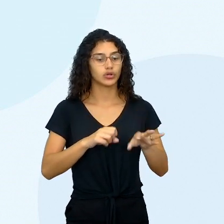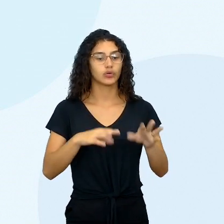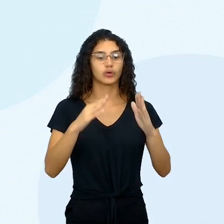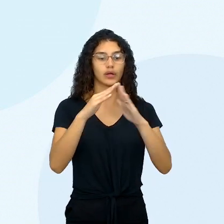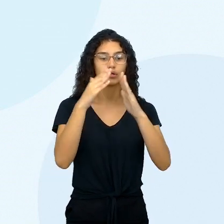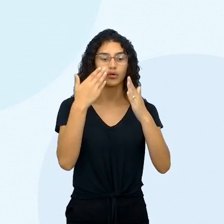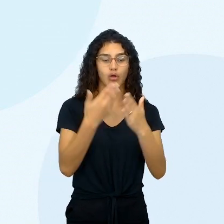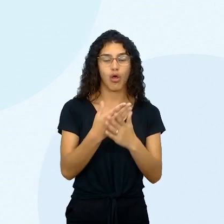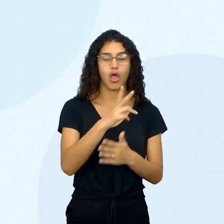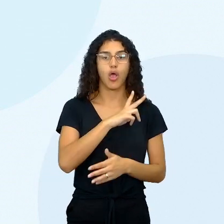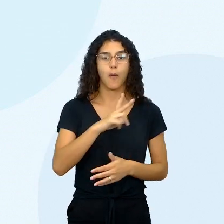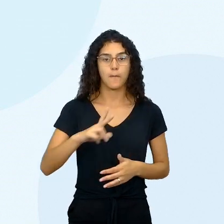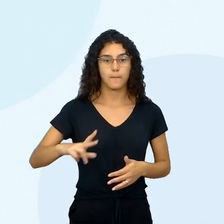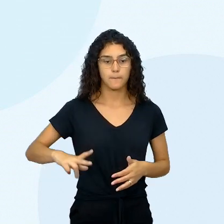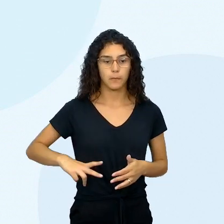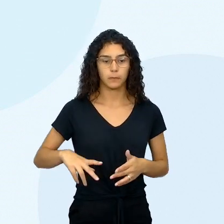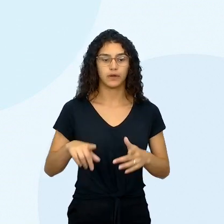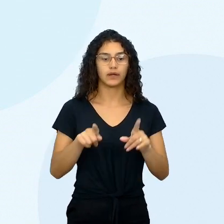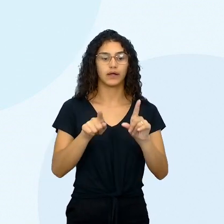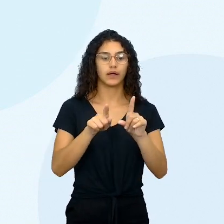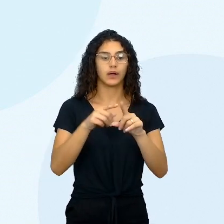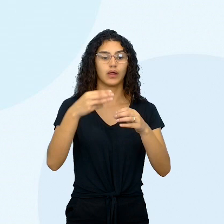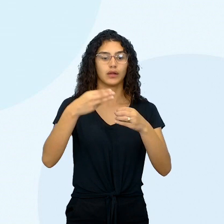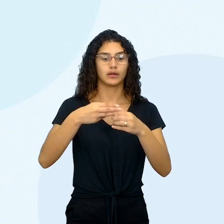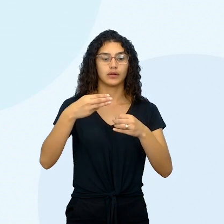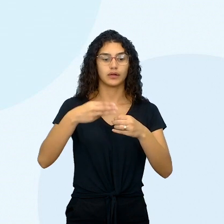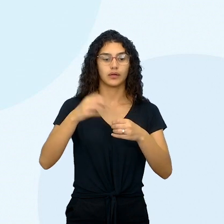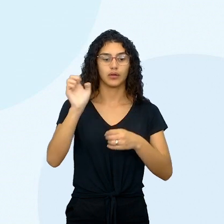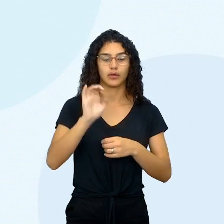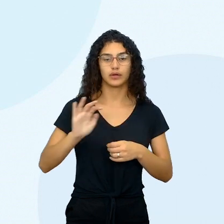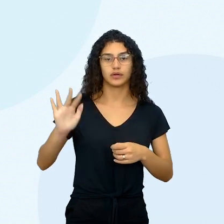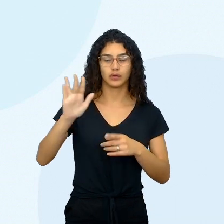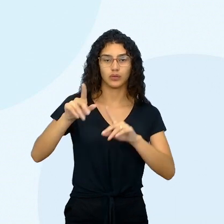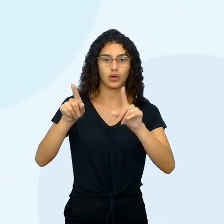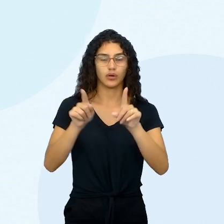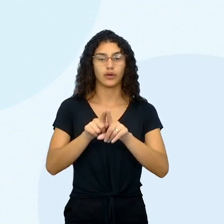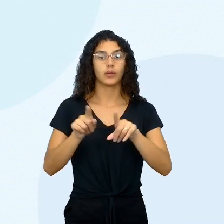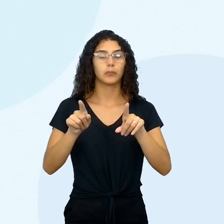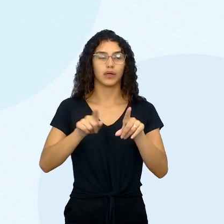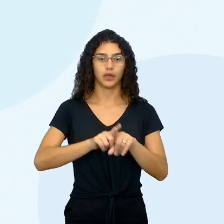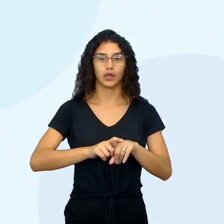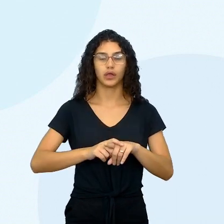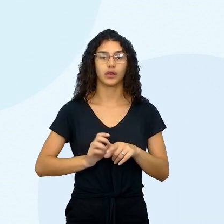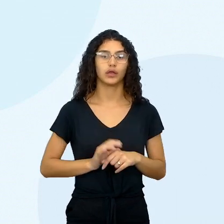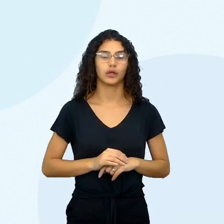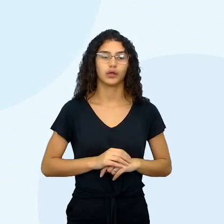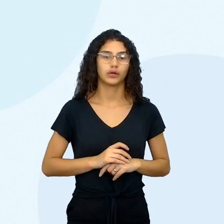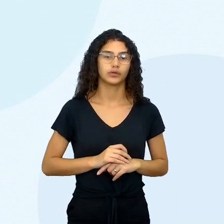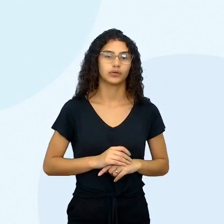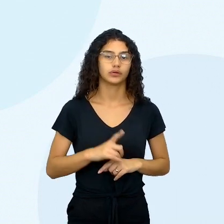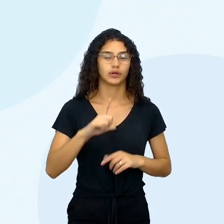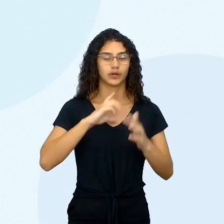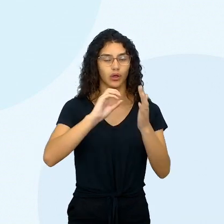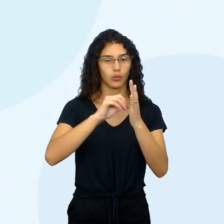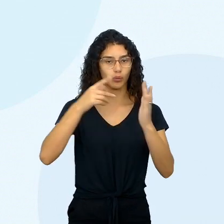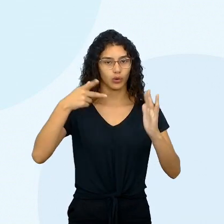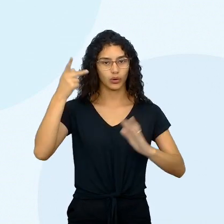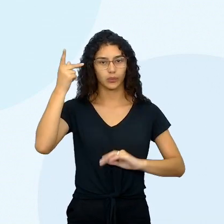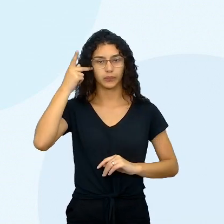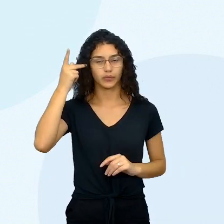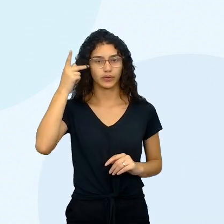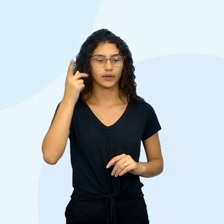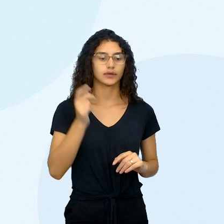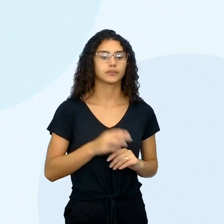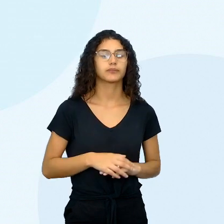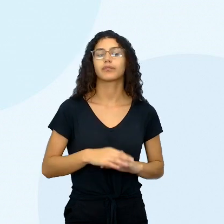escolas públicas de ensino estadual, principalmente, mas também de municipal, das que aderem ao currículo paulista.